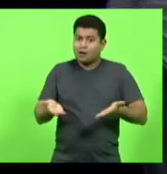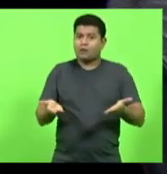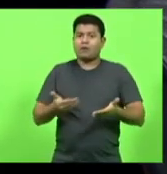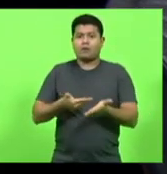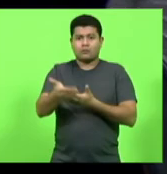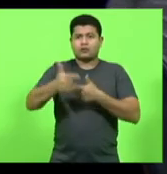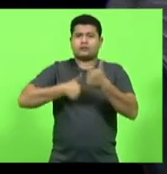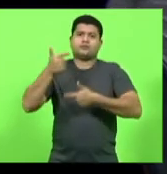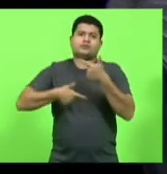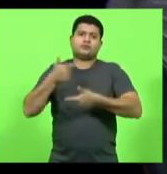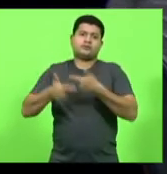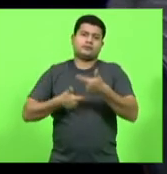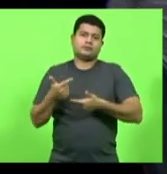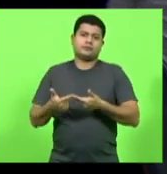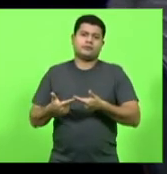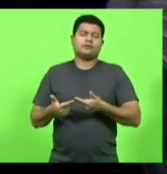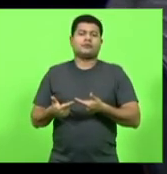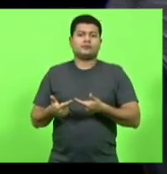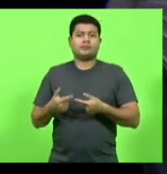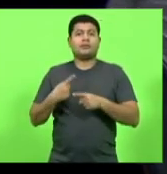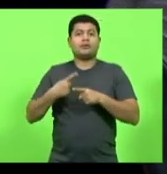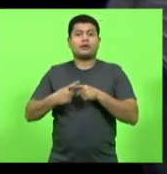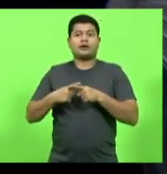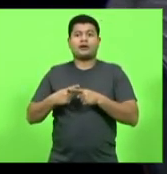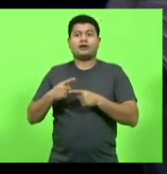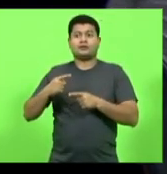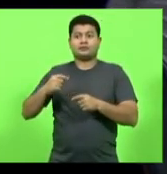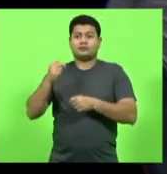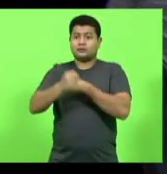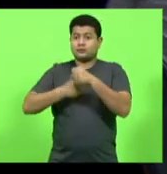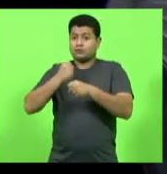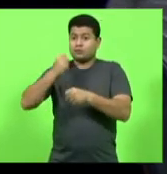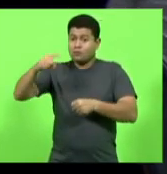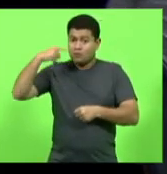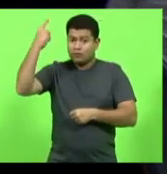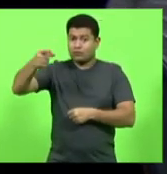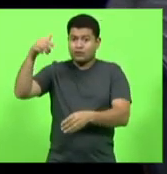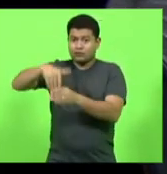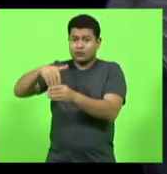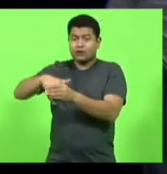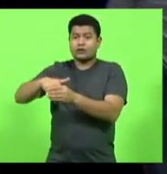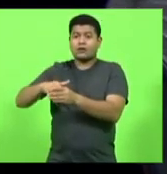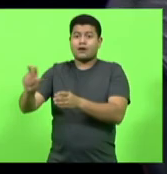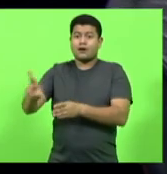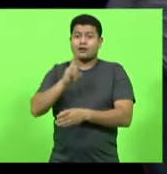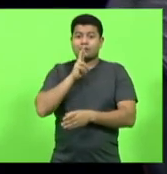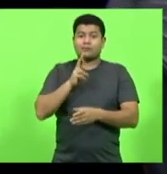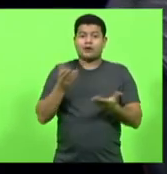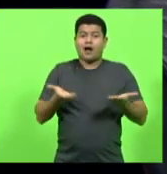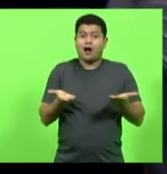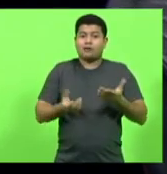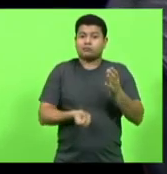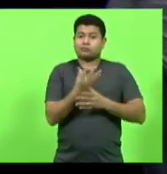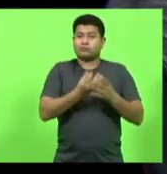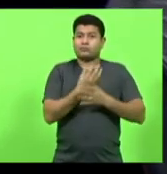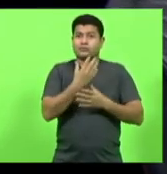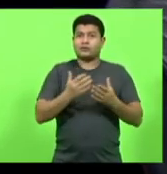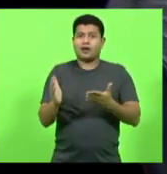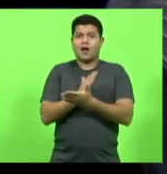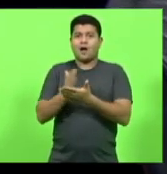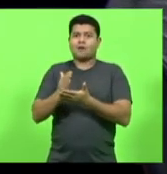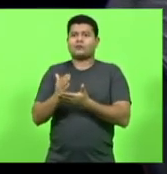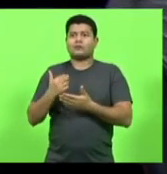vem é o resultado do que se produziu antes. Tem gente que já está de olho no governo do estado ano que